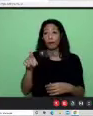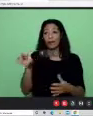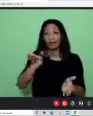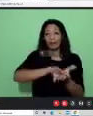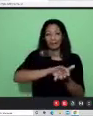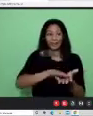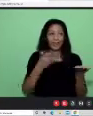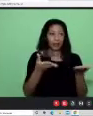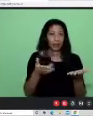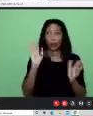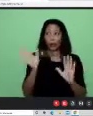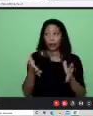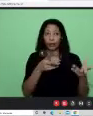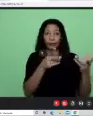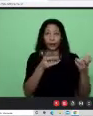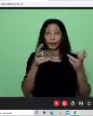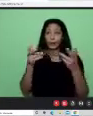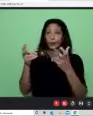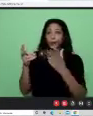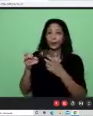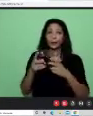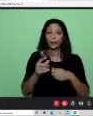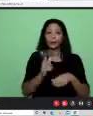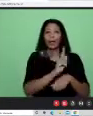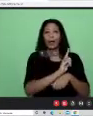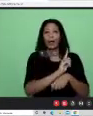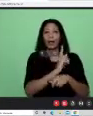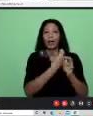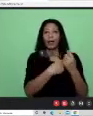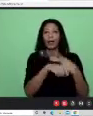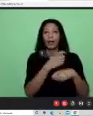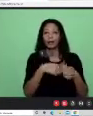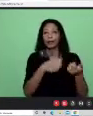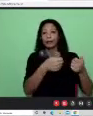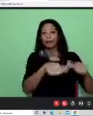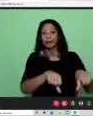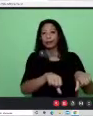vendo o desastre administrativo que é a gestão Rosano Taveira.